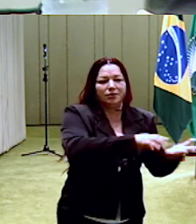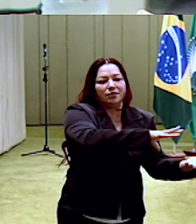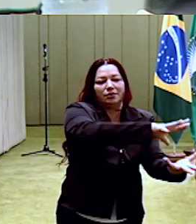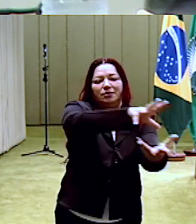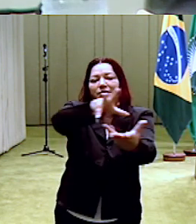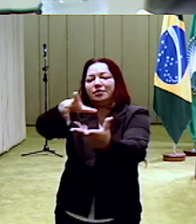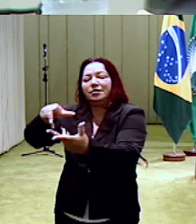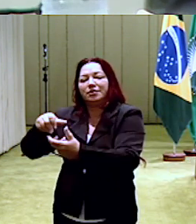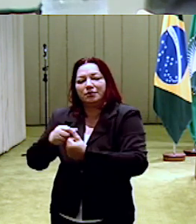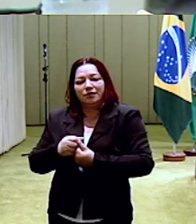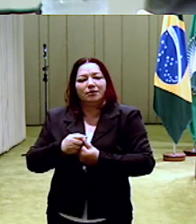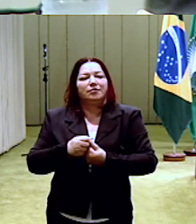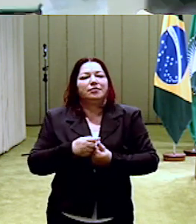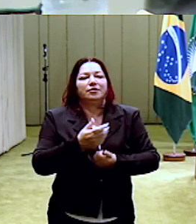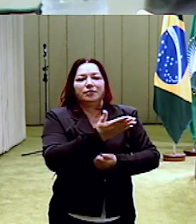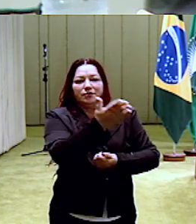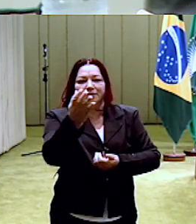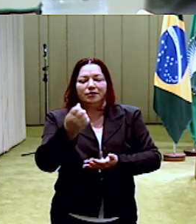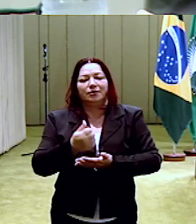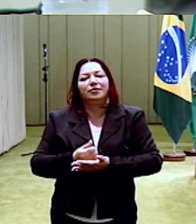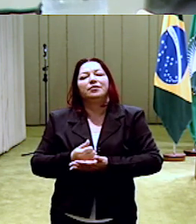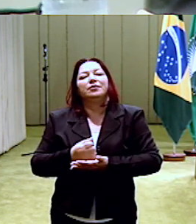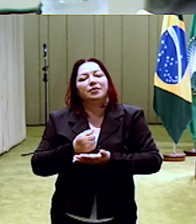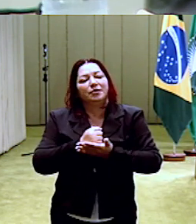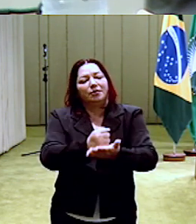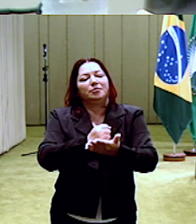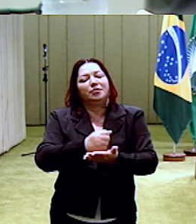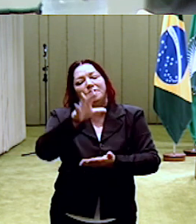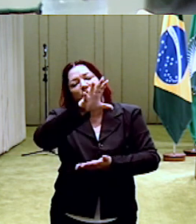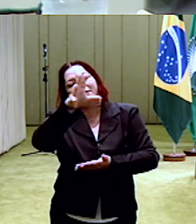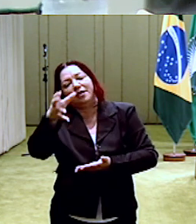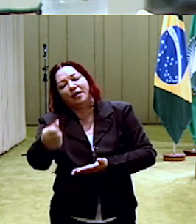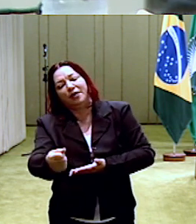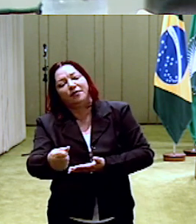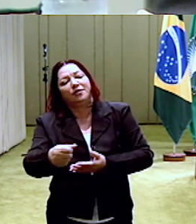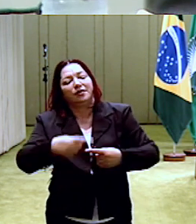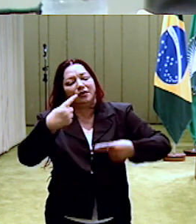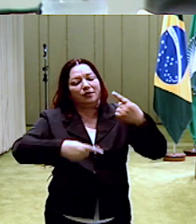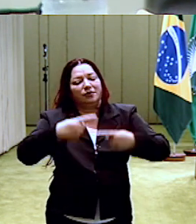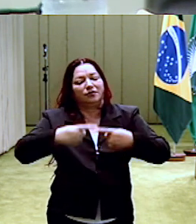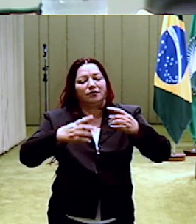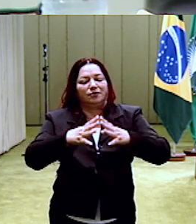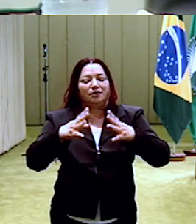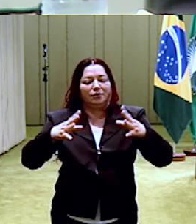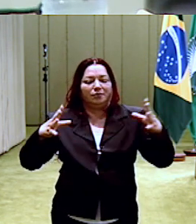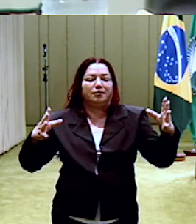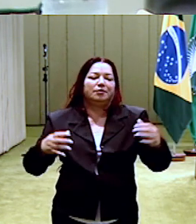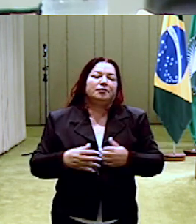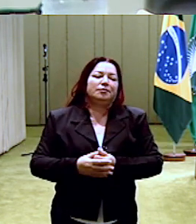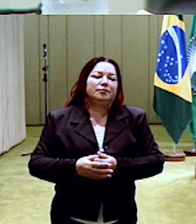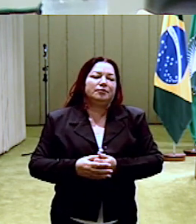matéria e gostaríamos de contar também com o apoio e engajamento dos países africanos para que essas discussões avancem nesse